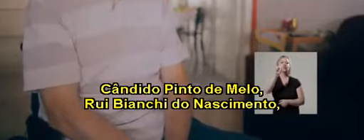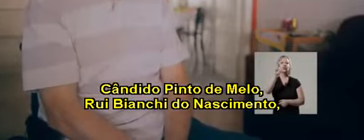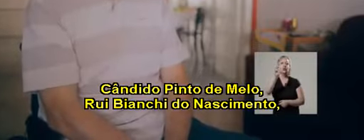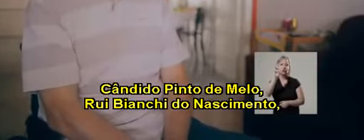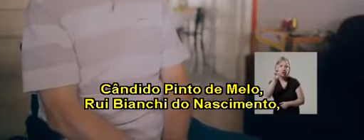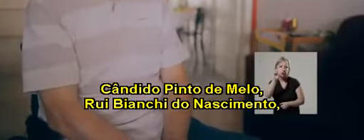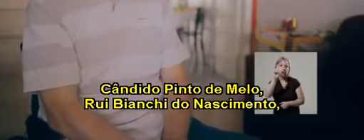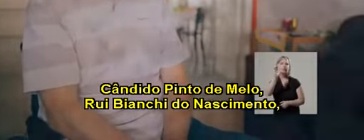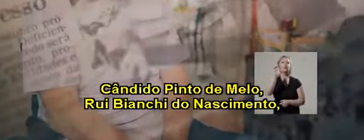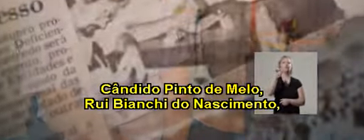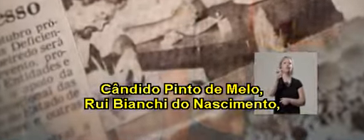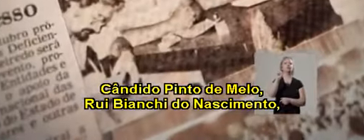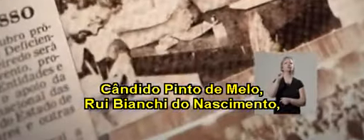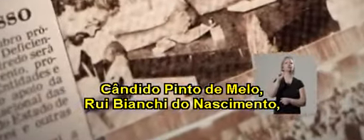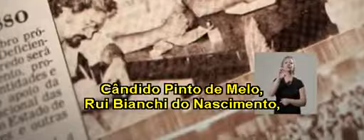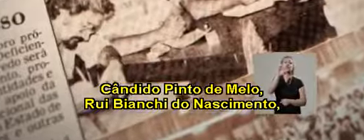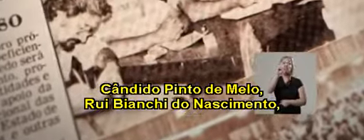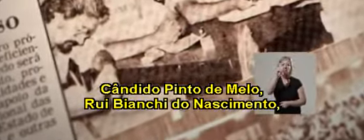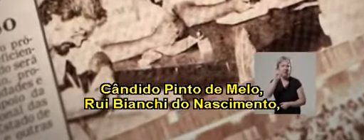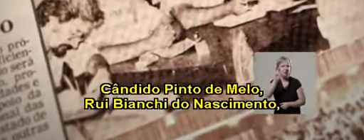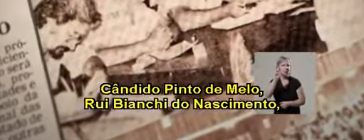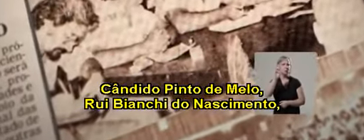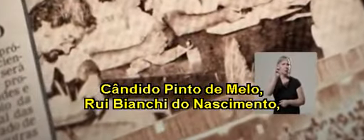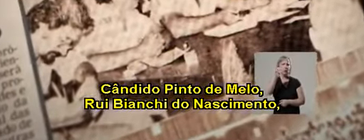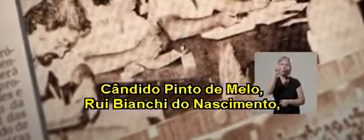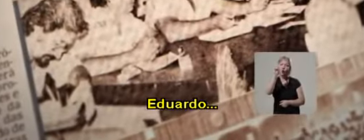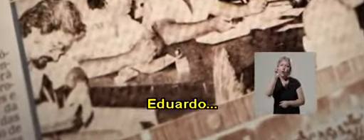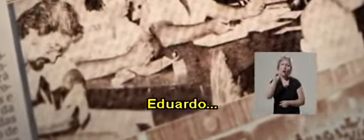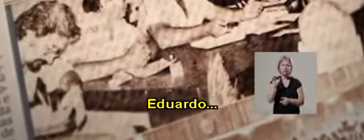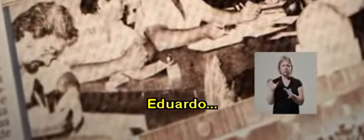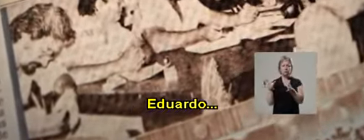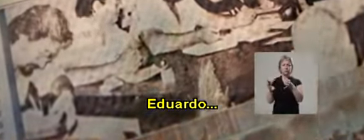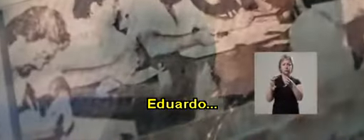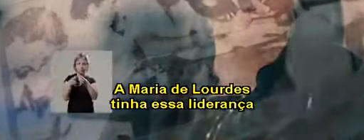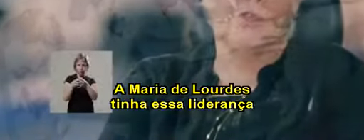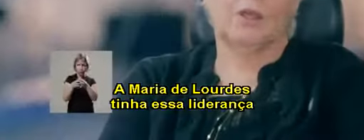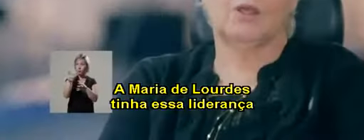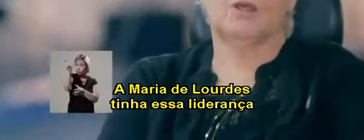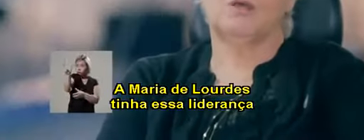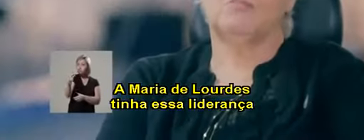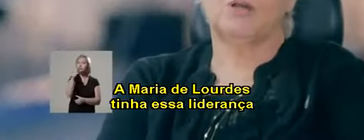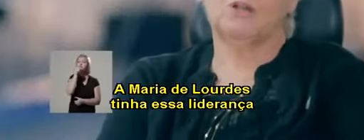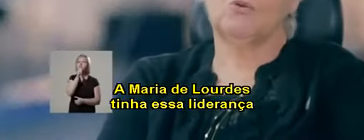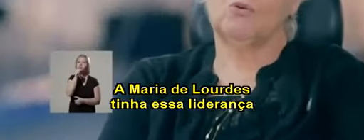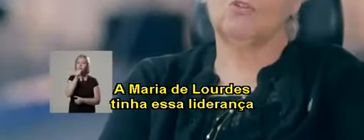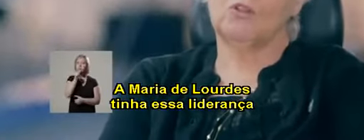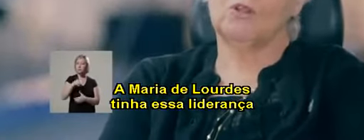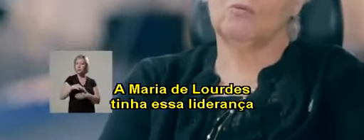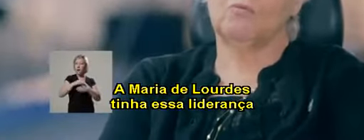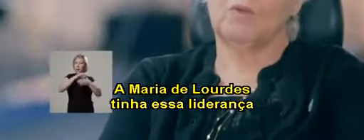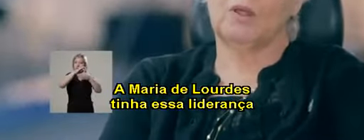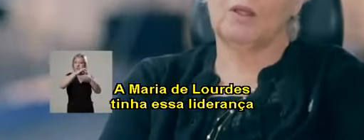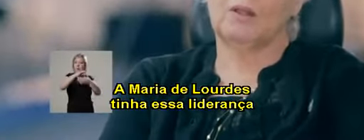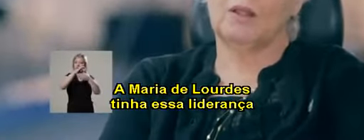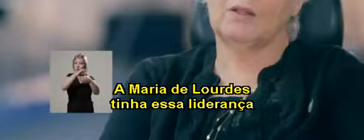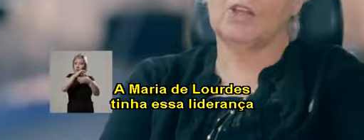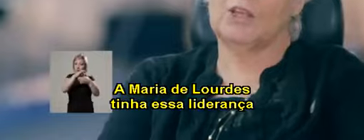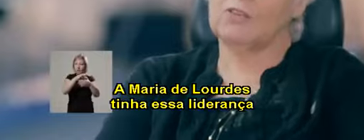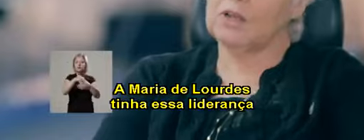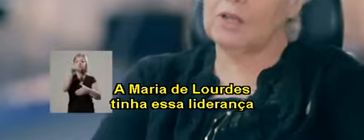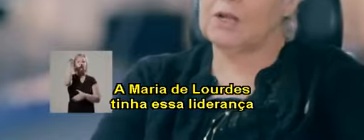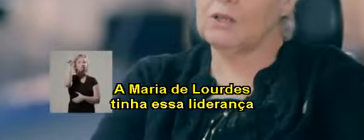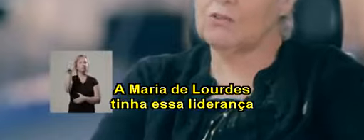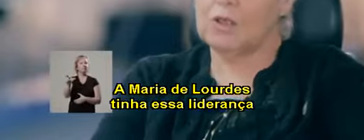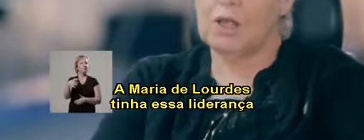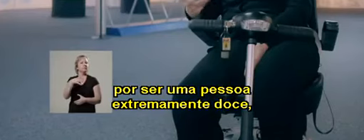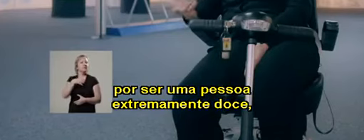Pinto de Melo, né, tem o Rui Bianchi do Nascimento, tem o Eduardo. Enfim, a Maria de Lourdes, então,